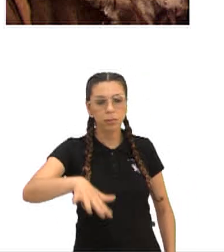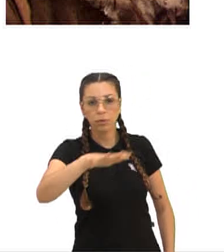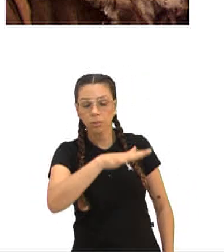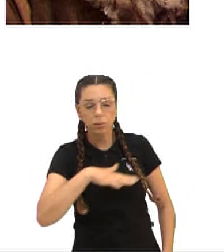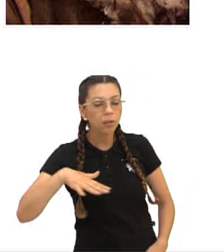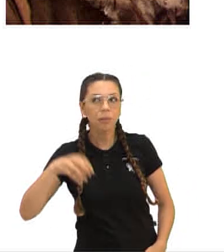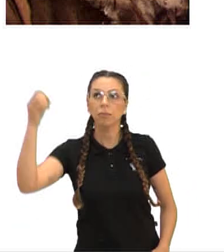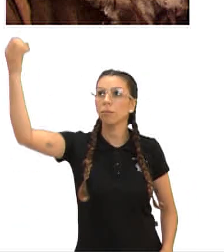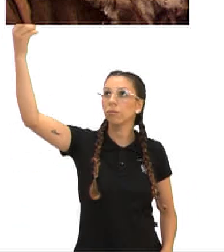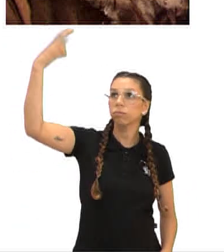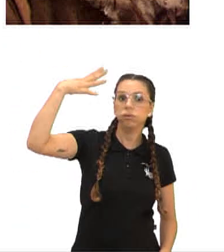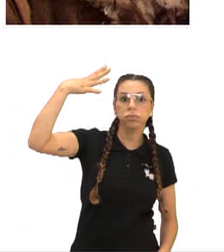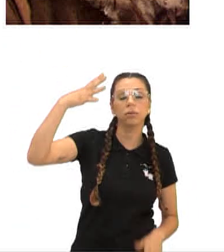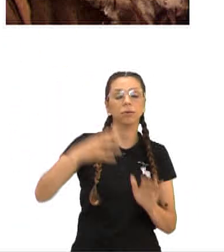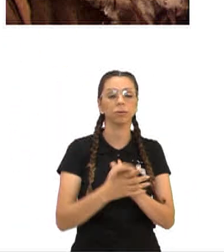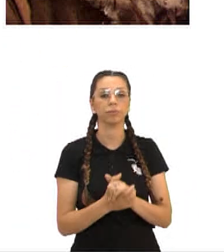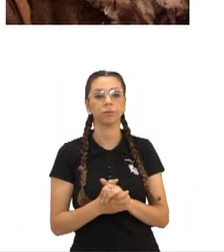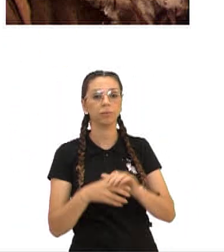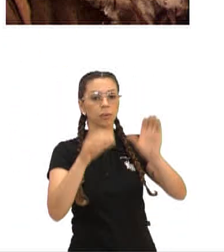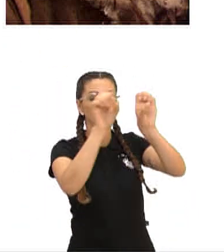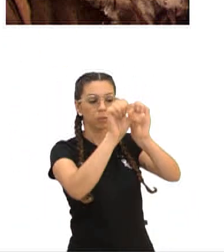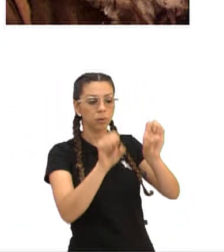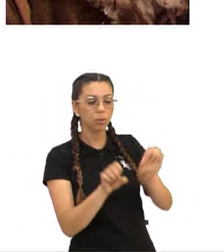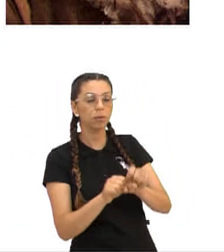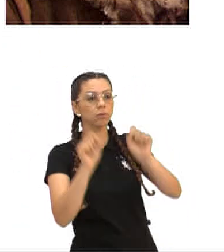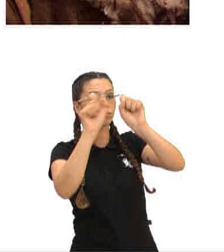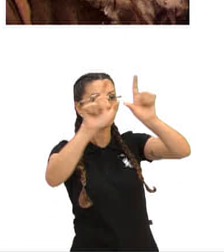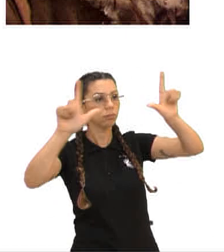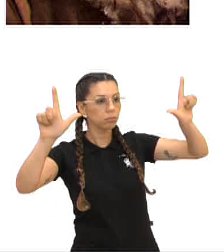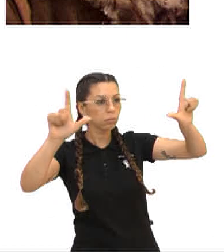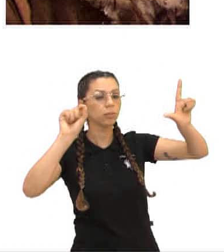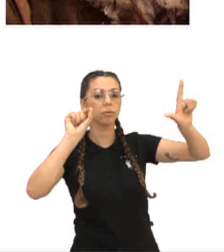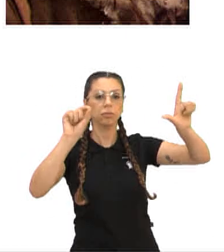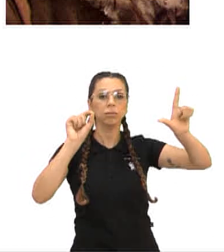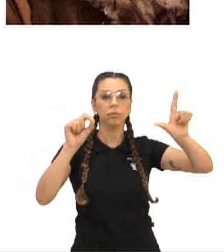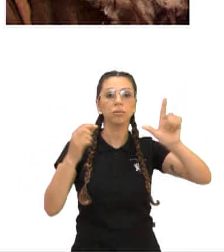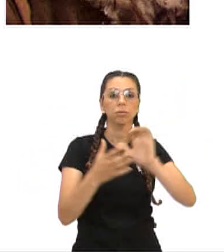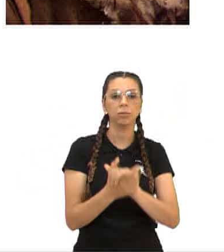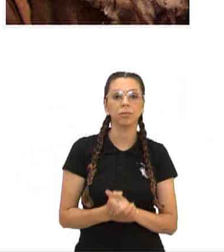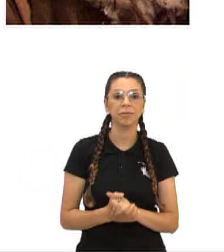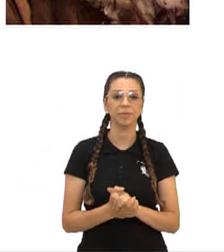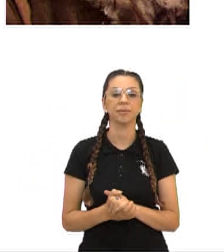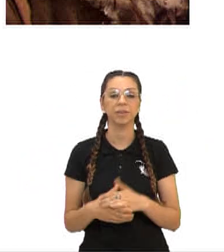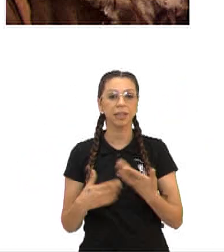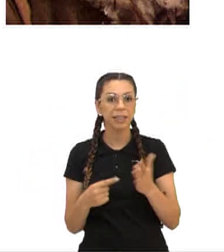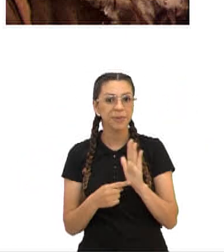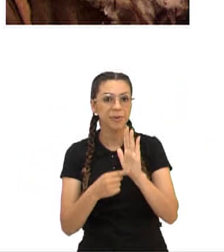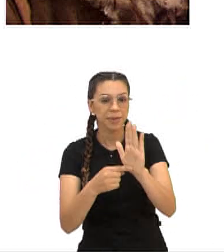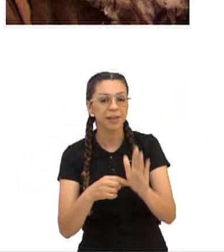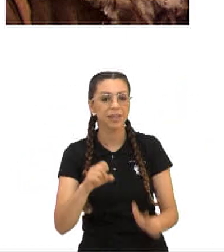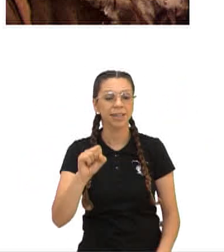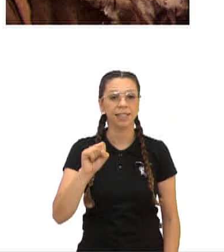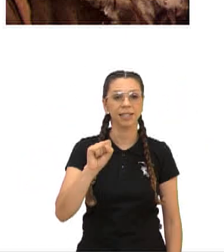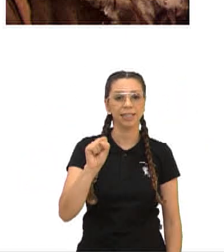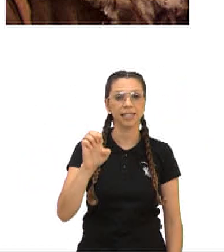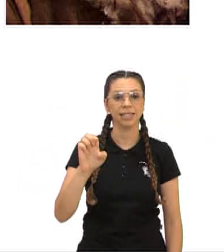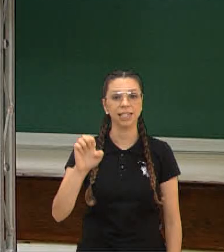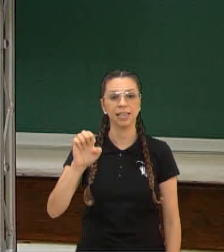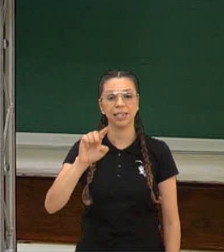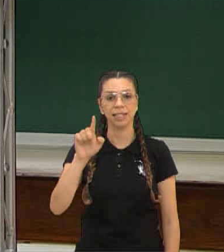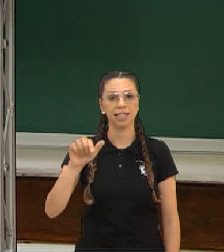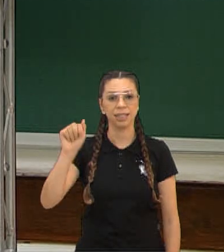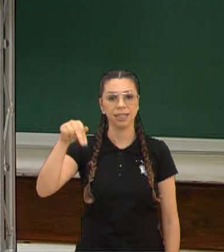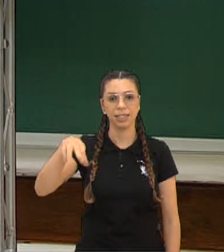preciso da luz. A estrutura de seus quadros encontra total correspondência na obra de Cézanne. A gente vai trabalhar Cézanne